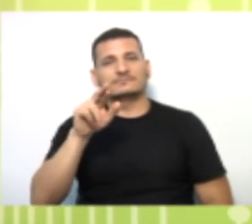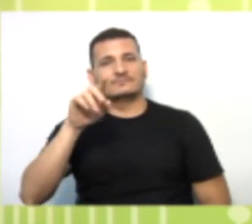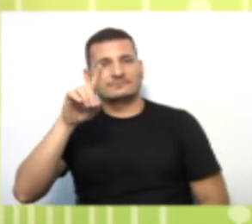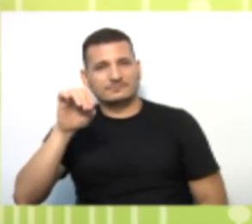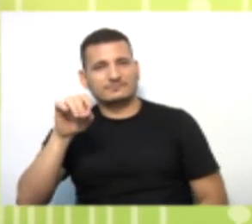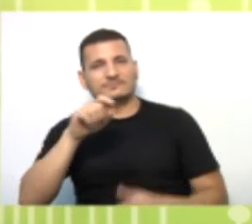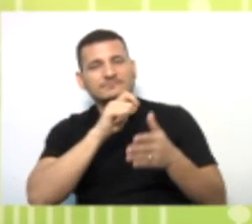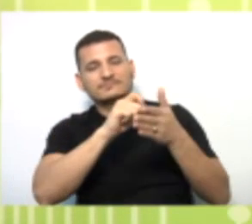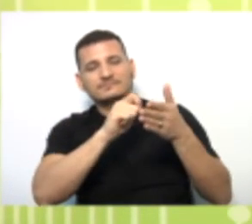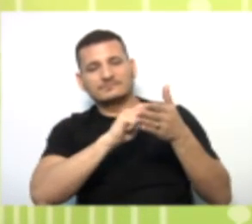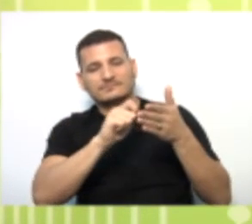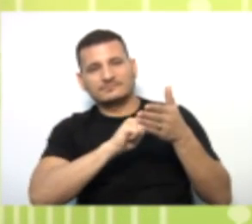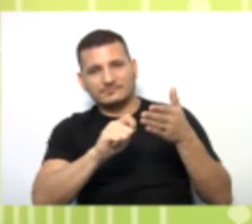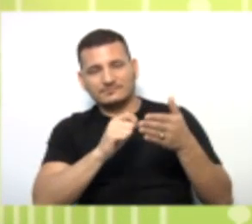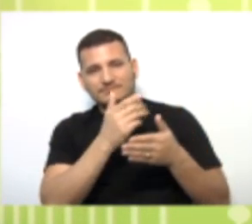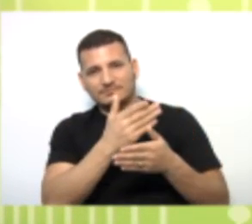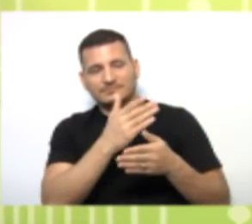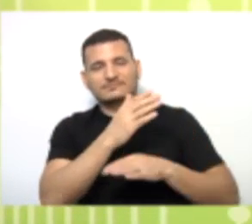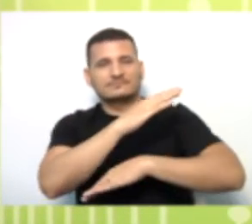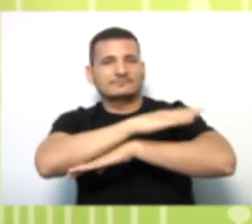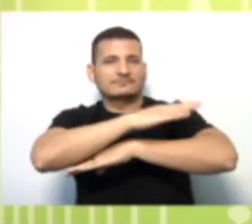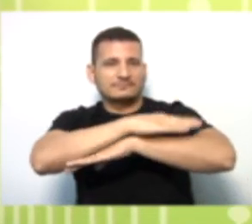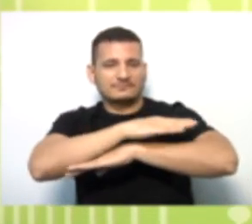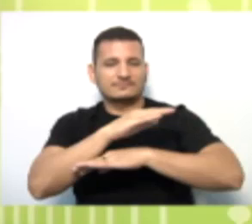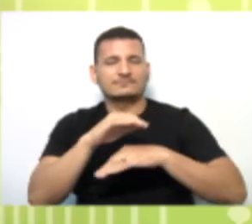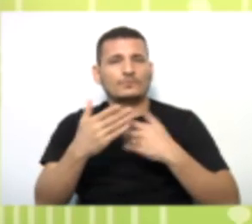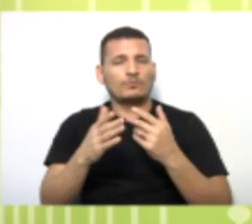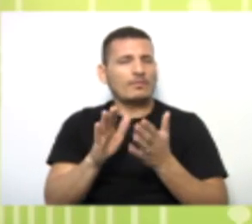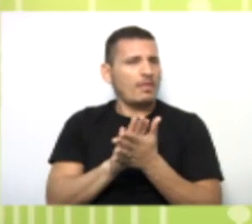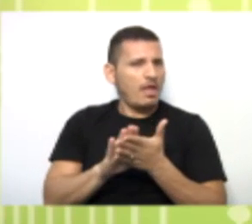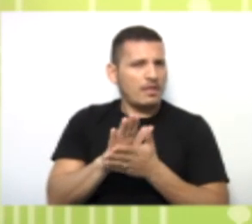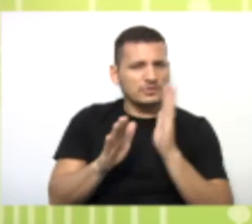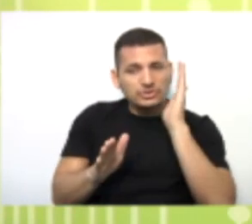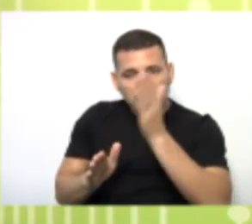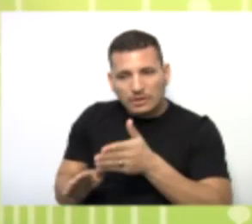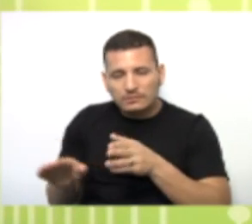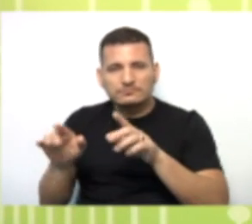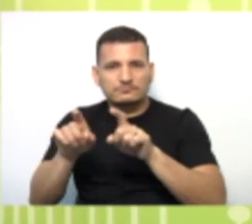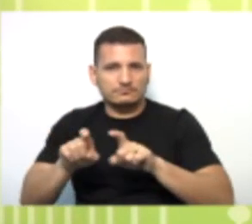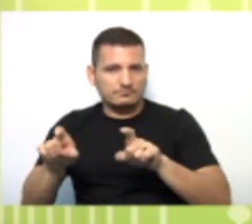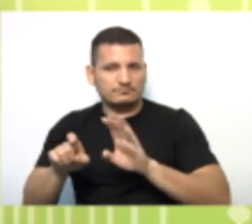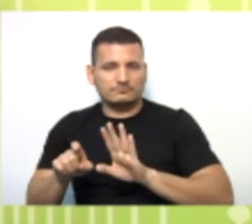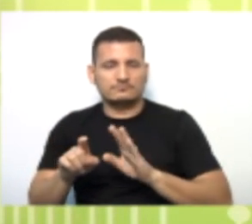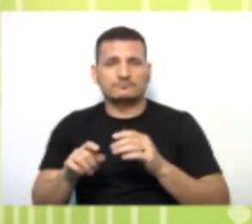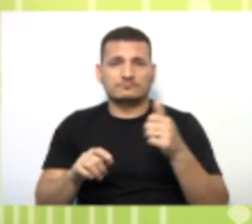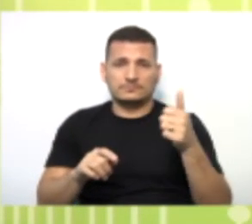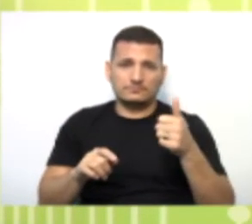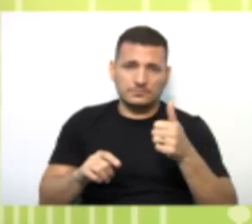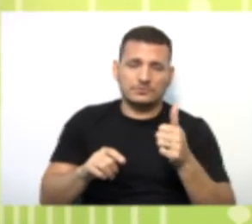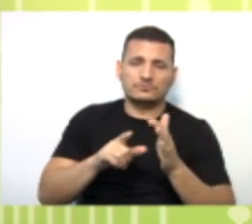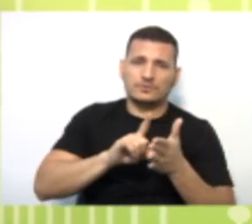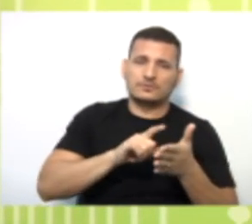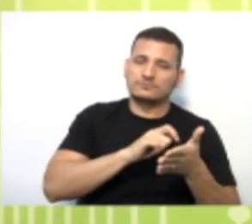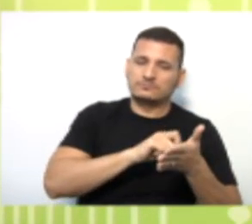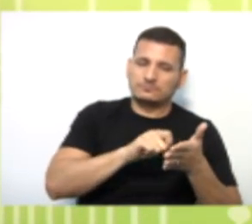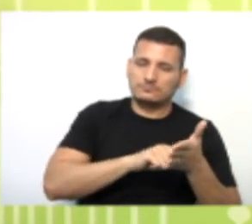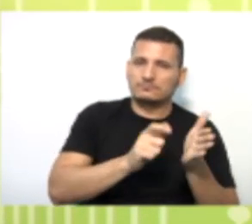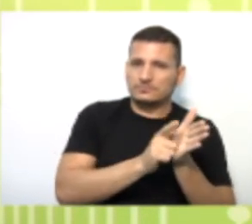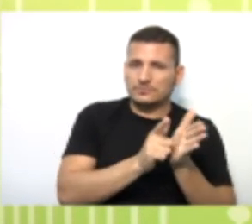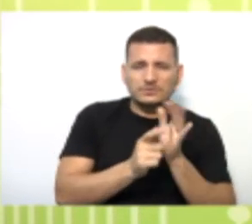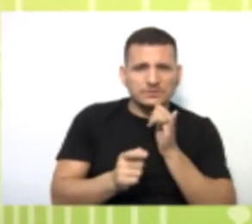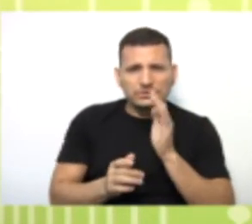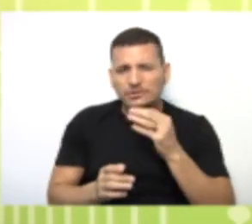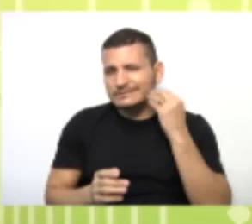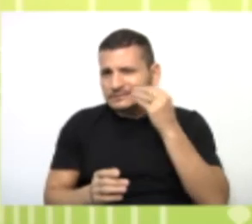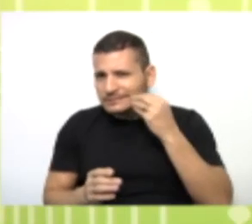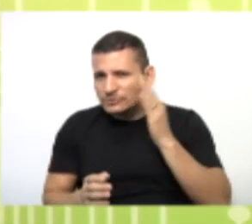janela. Então, o que acontece? Nada é feito diretamente no computador. Obviamente, depois que você tem uma certa experiência, poxa, professor, já tenho aqui